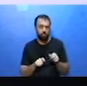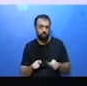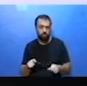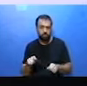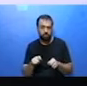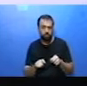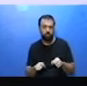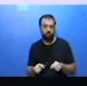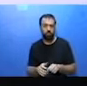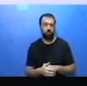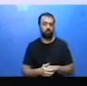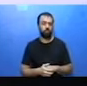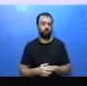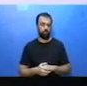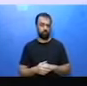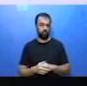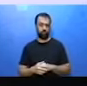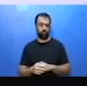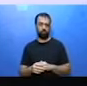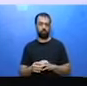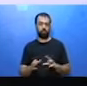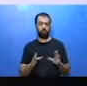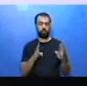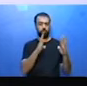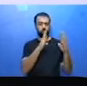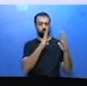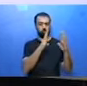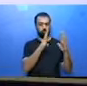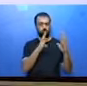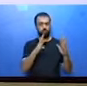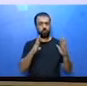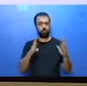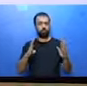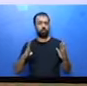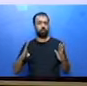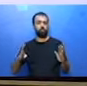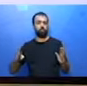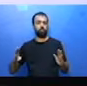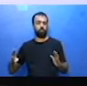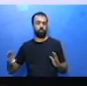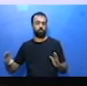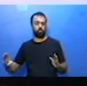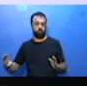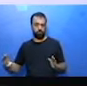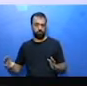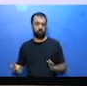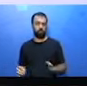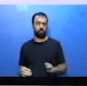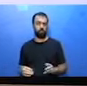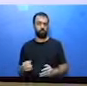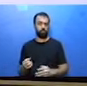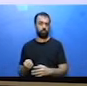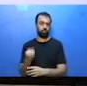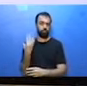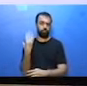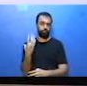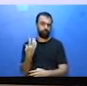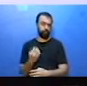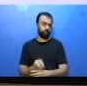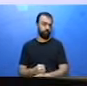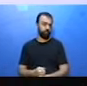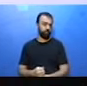do tipo que menos ocorreu para o tipo que mais ocorreu o tipo de acidente doméstico com as